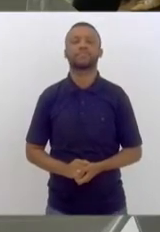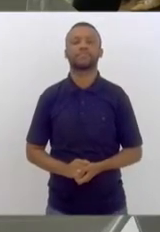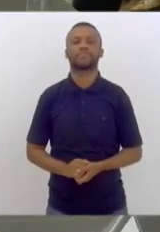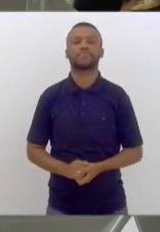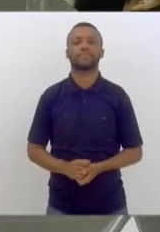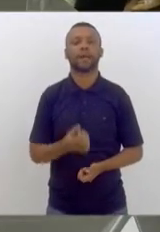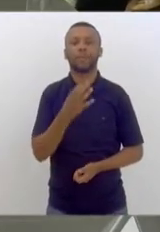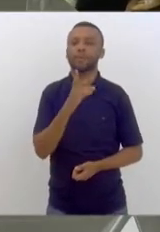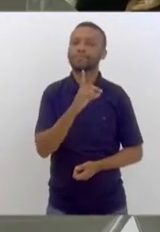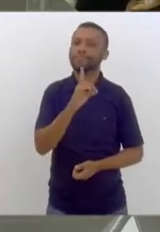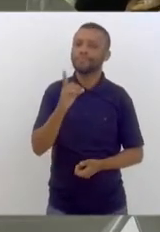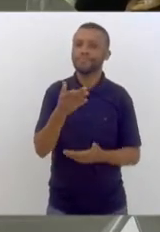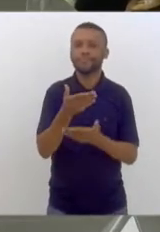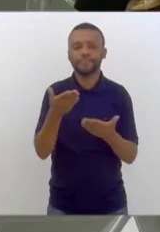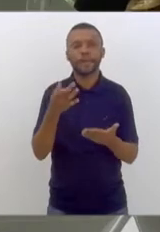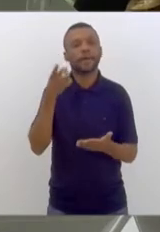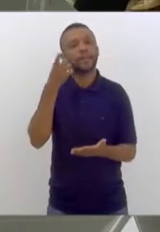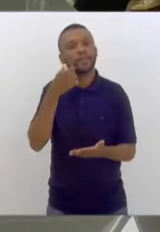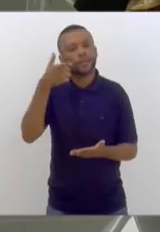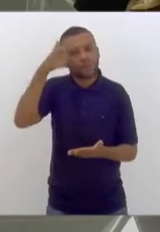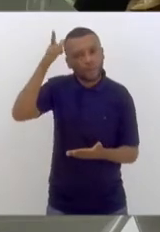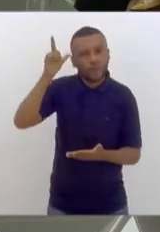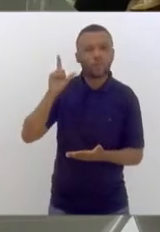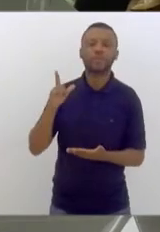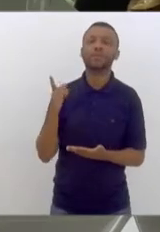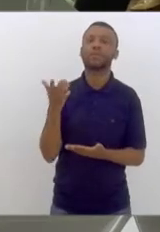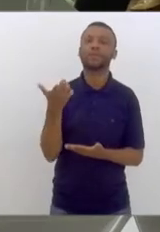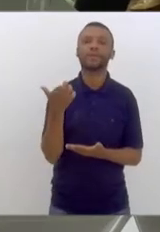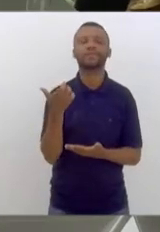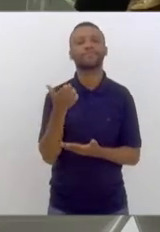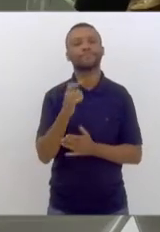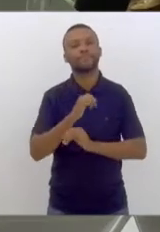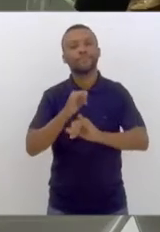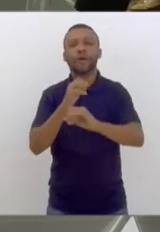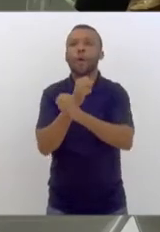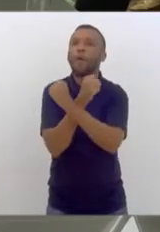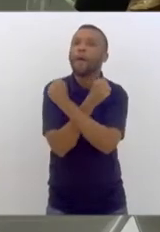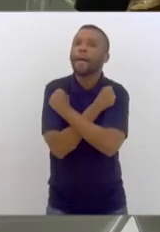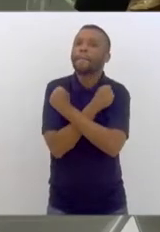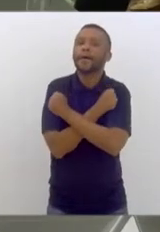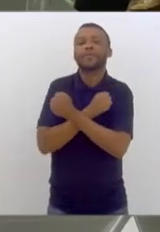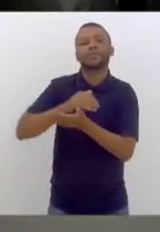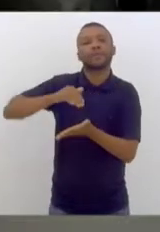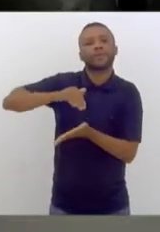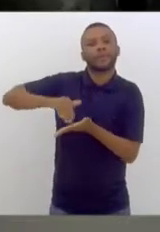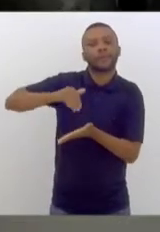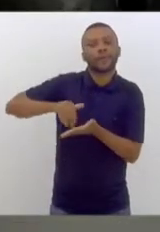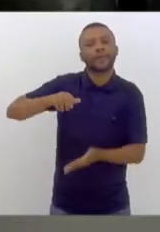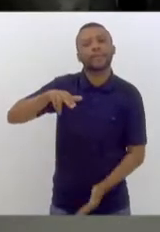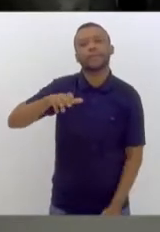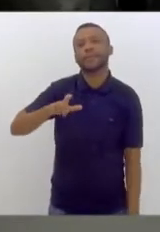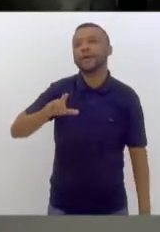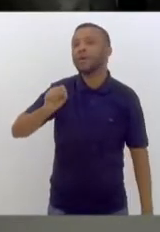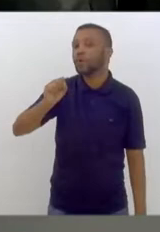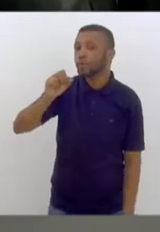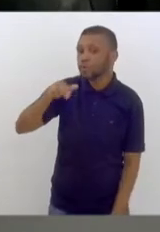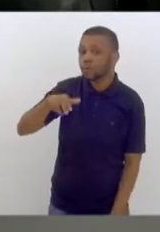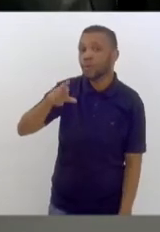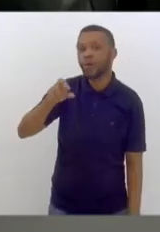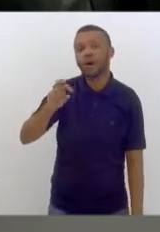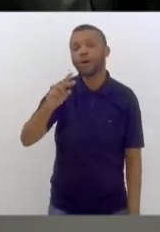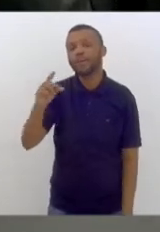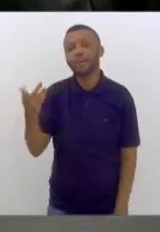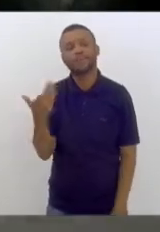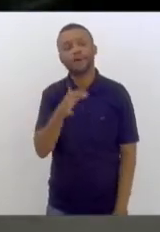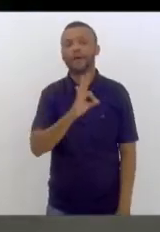Bom dia, deputado Luiz Paulo. Trago um abraço do secretário Nelson Rocha para a deputada Marta Rocha,